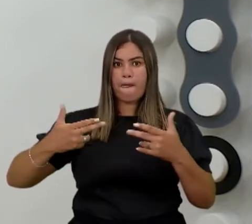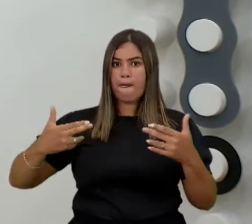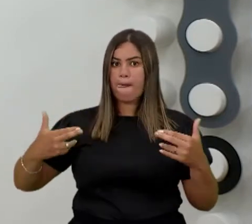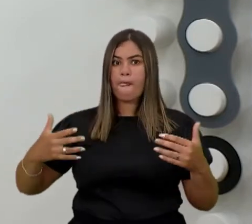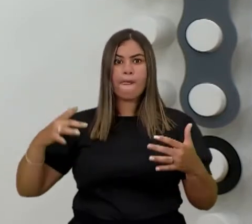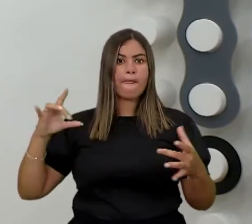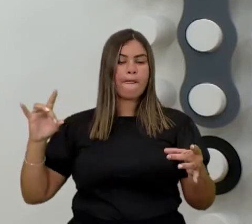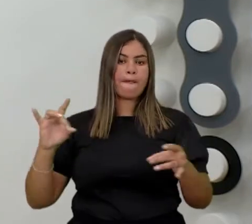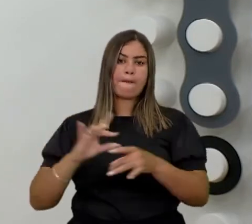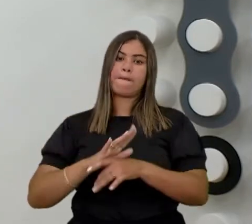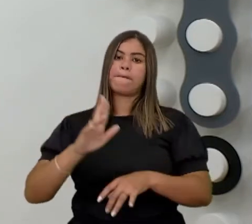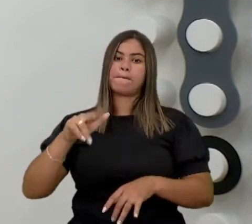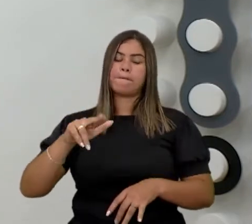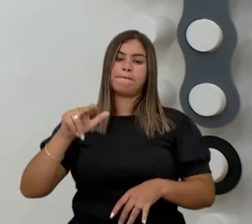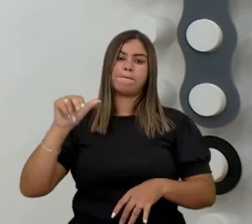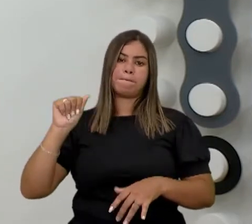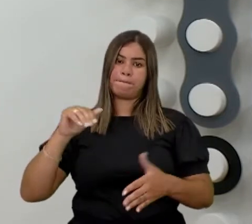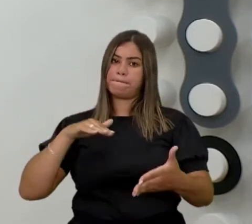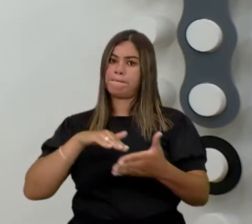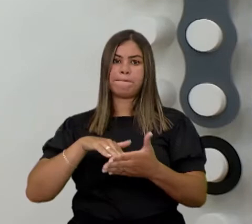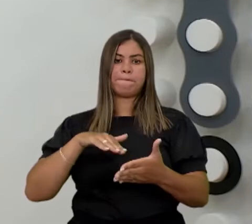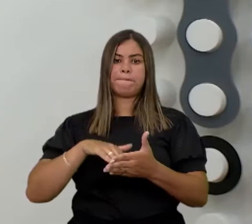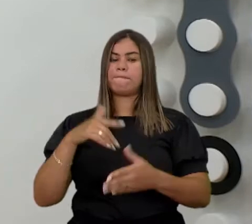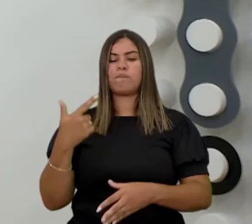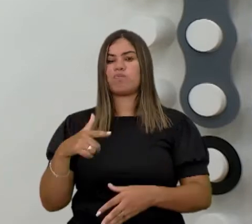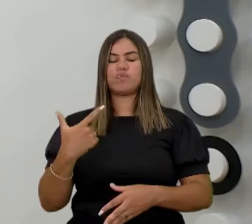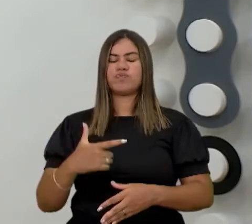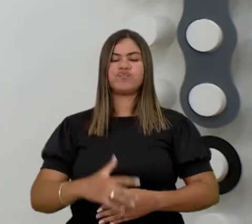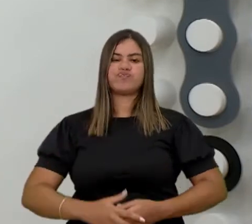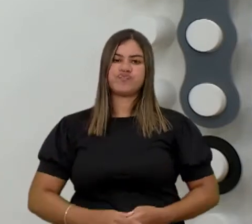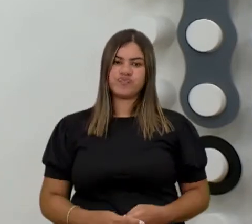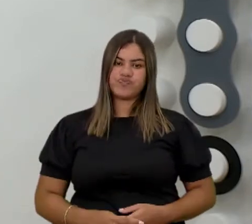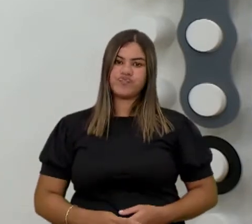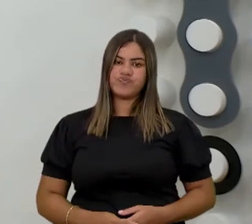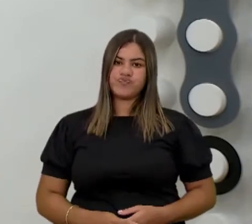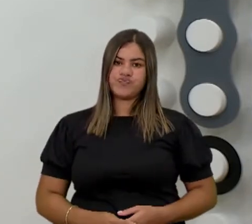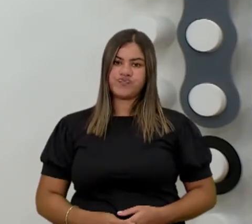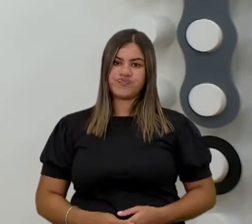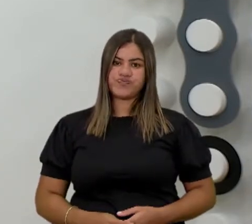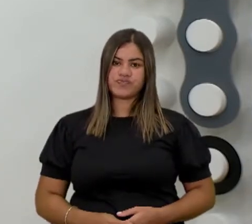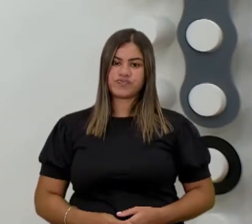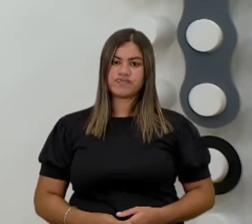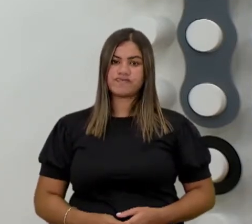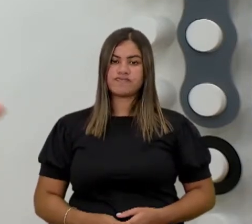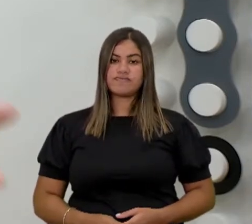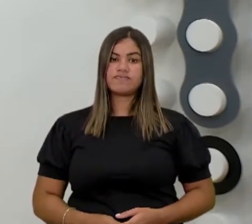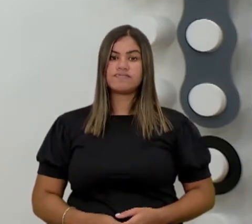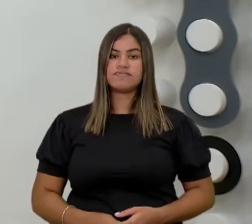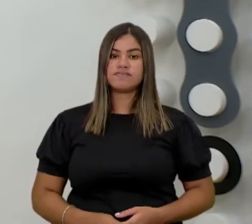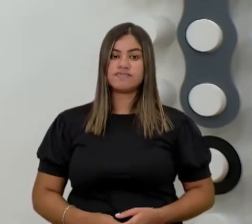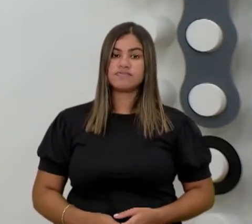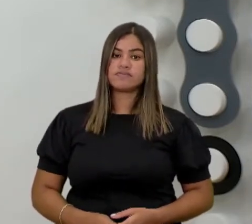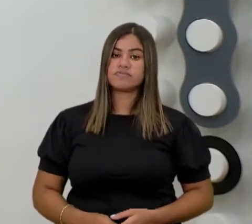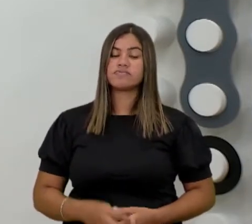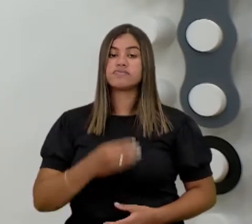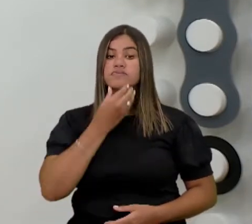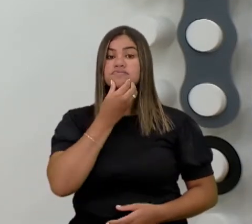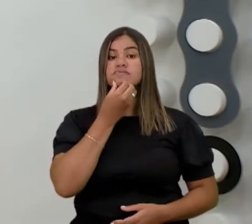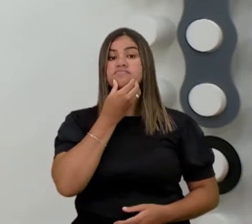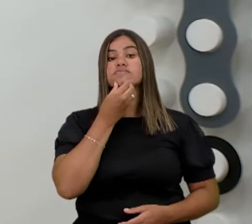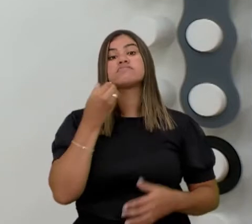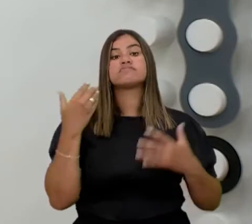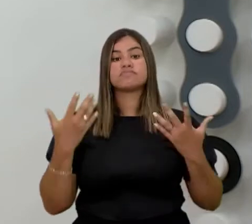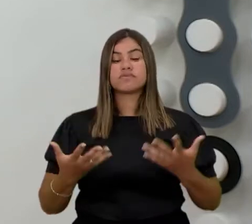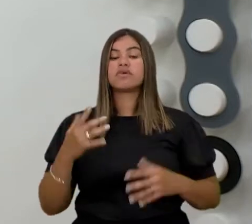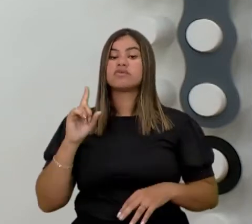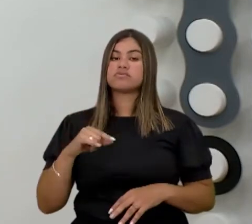né, nesse padrão aí que a gente acaba falando desse sistema aí do nosso universo. Então, é sempre interessante retratar